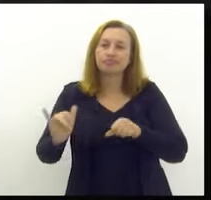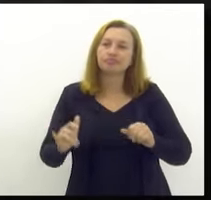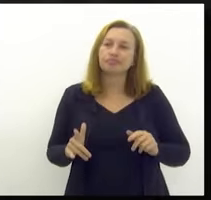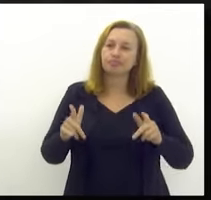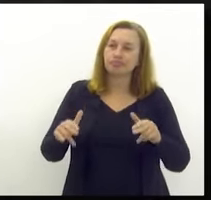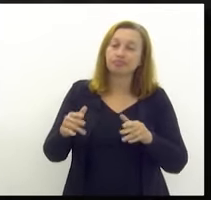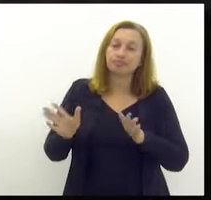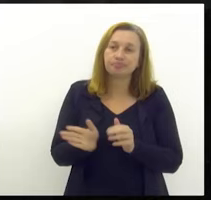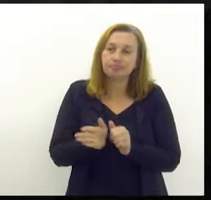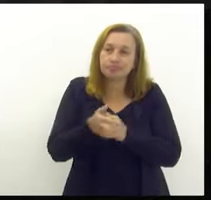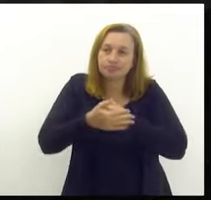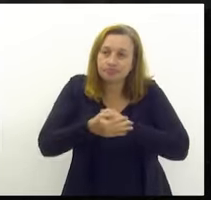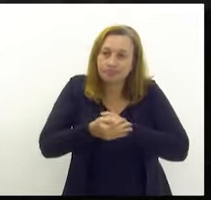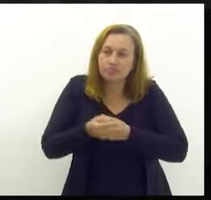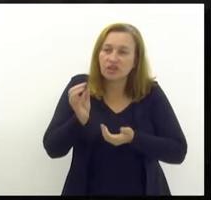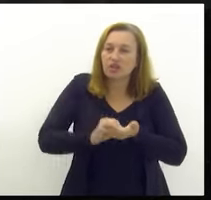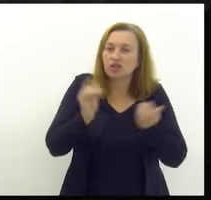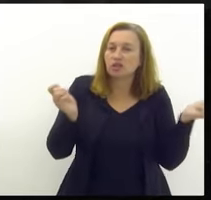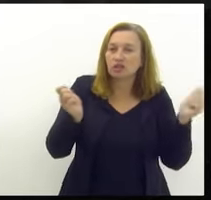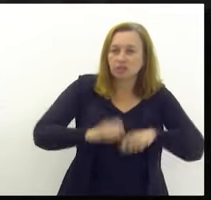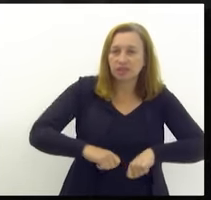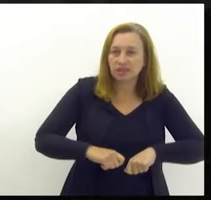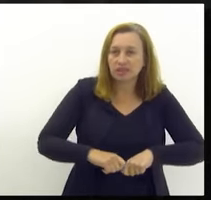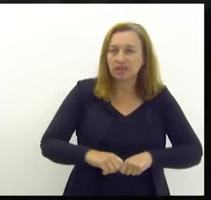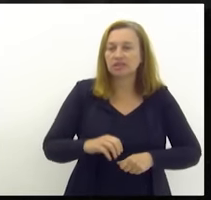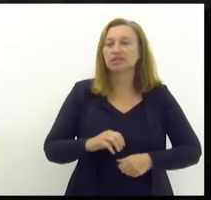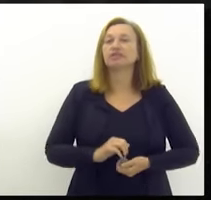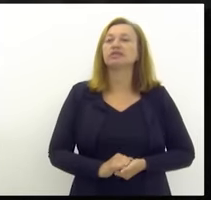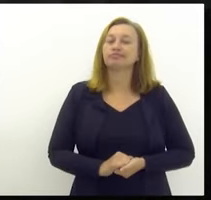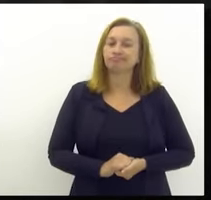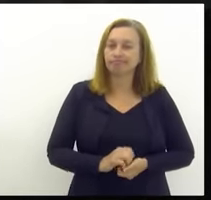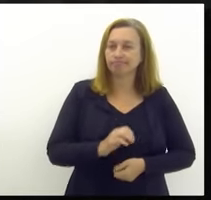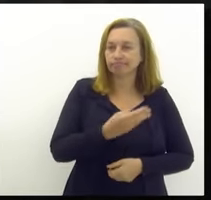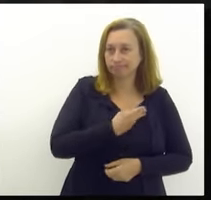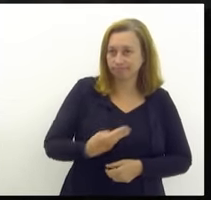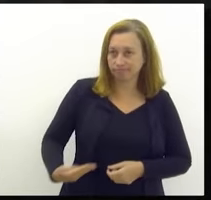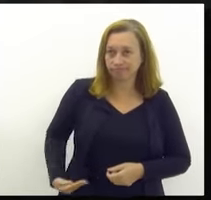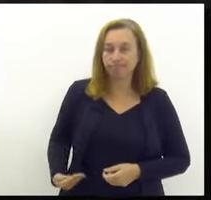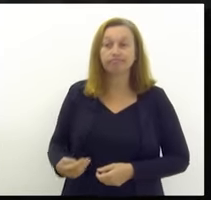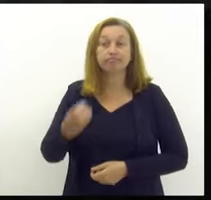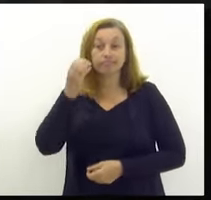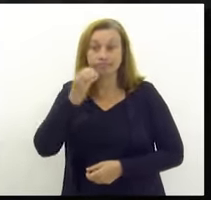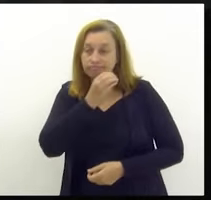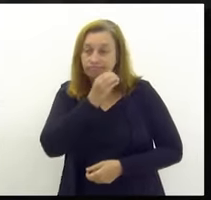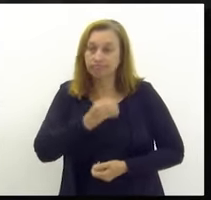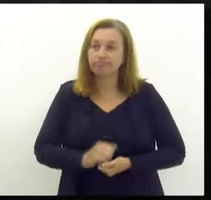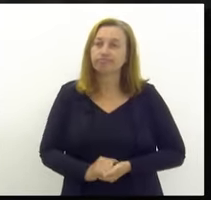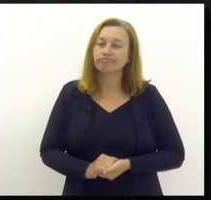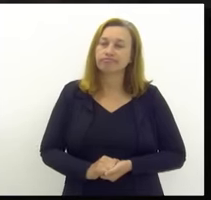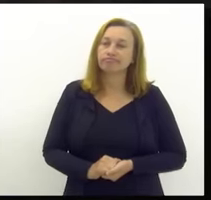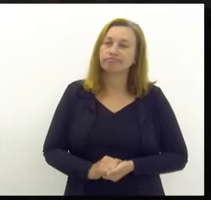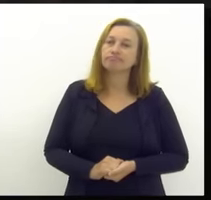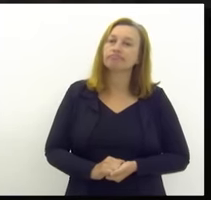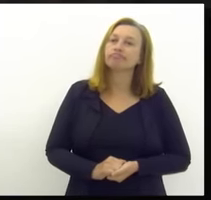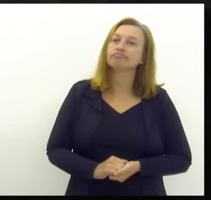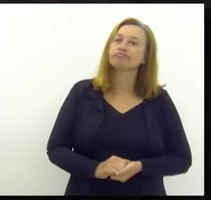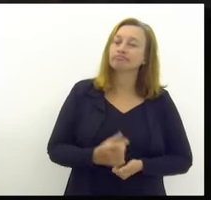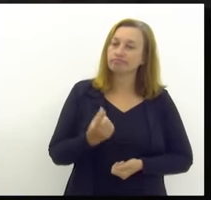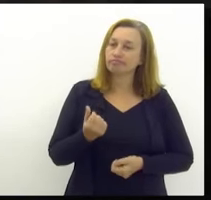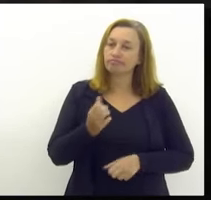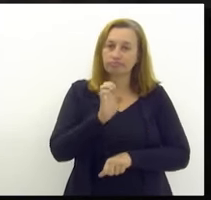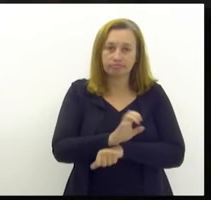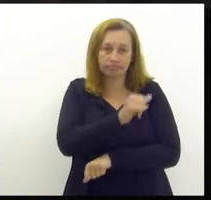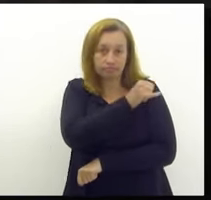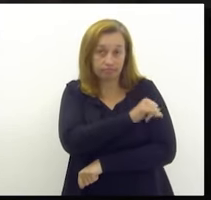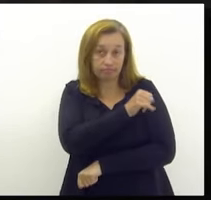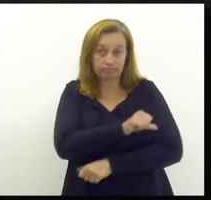esconder a incapacidade e a incompetência do governador Cláudio Castro em geriz as contas do estado do Rio de